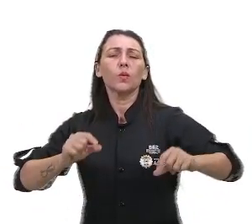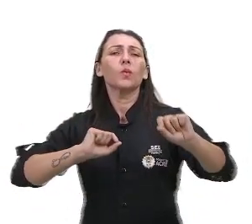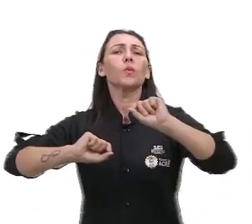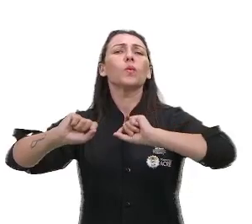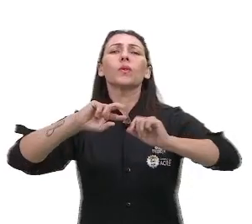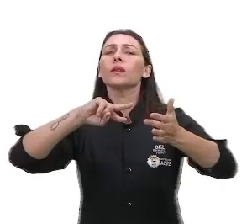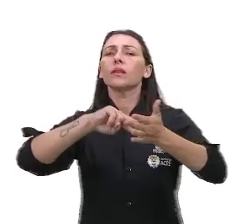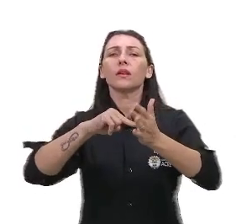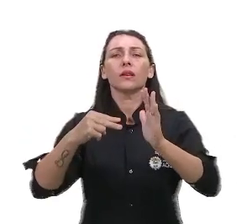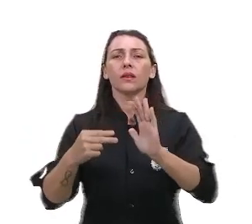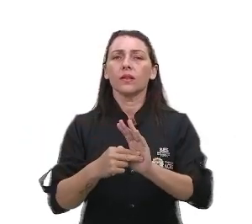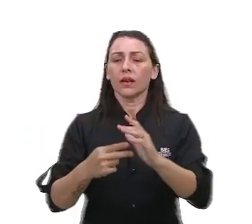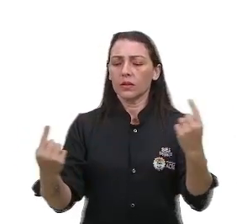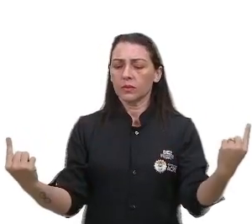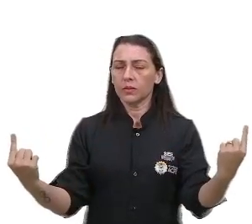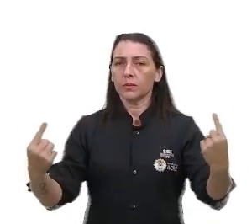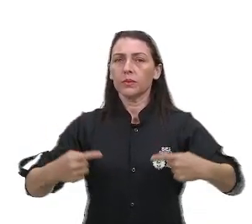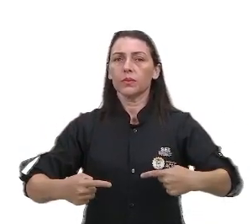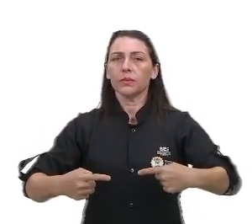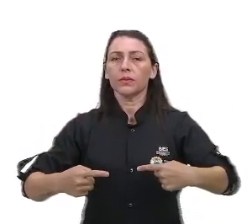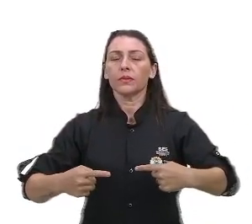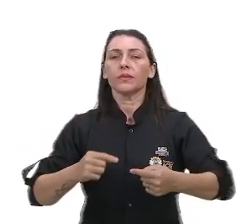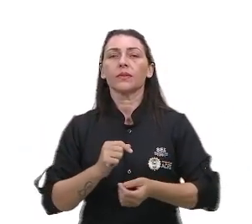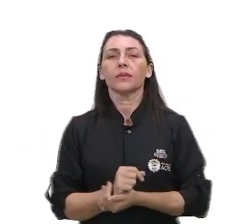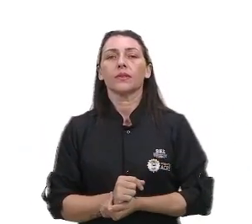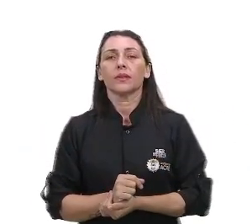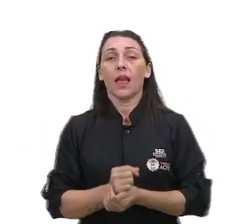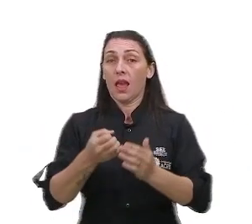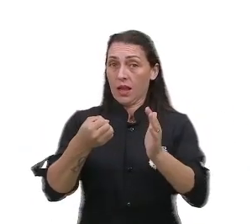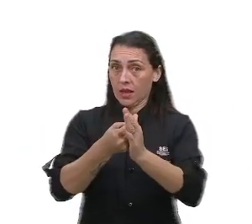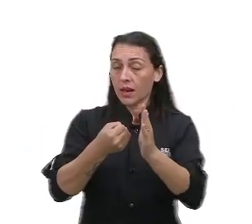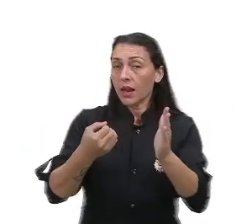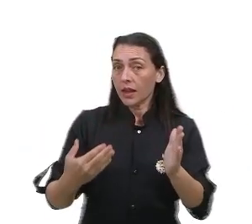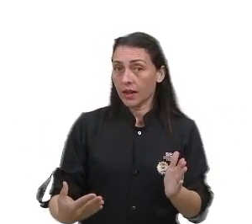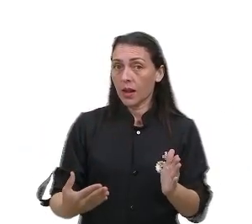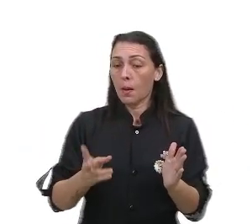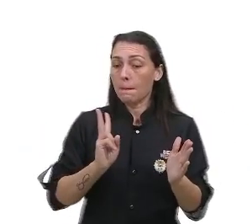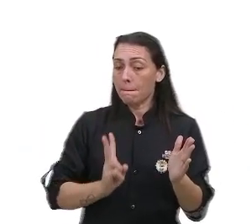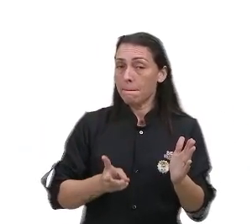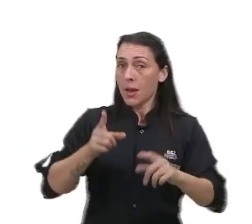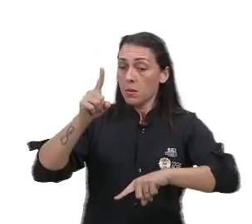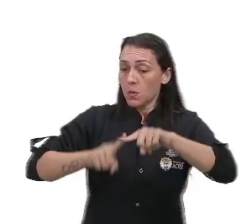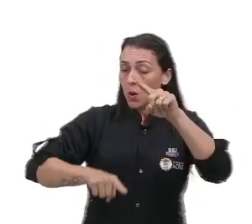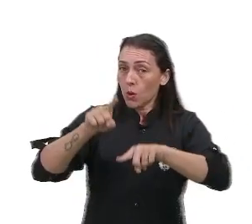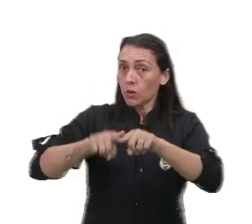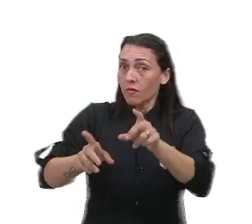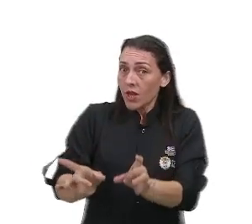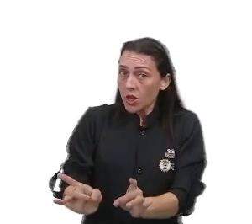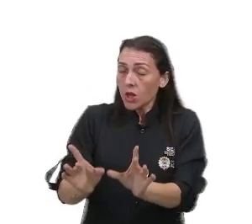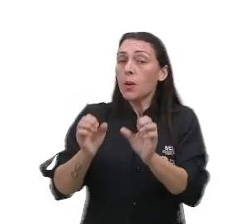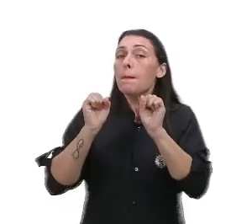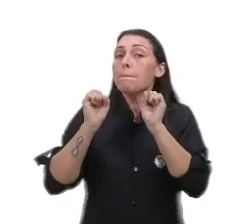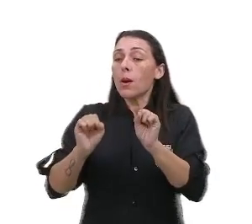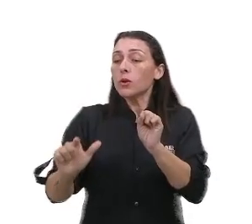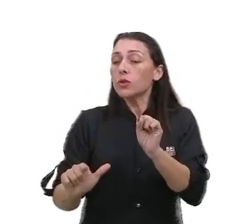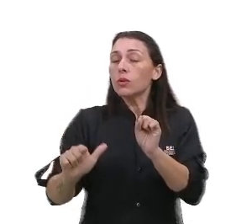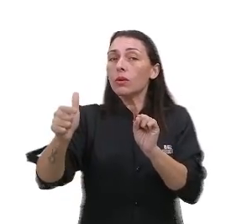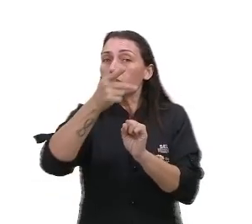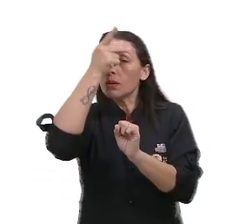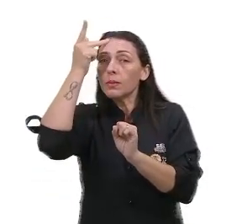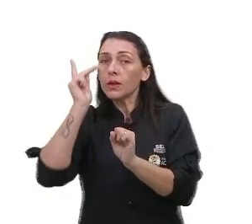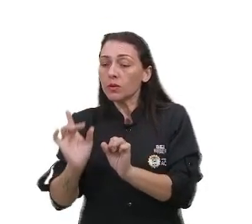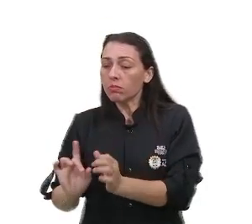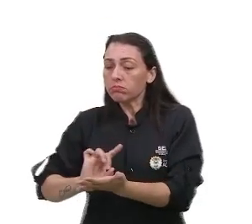seria aqui a concorrência? É justamente aquela característica, o mesmo produto pode ser comercializado